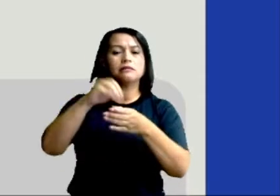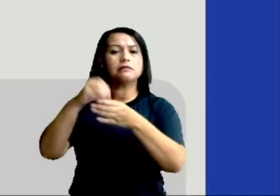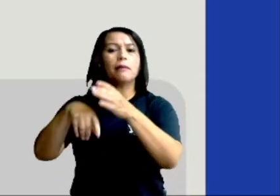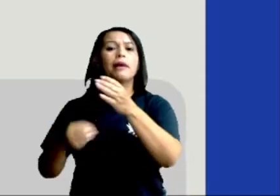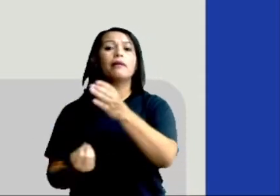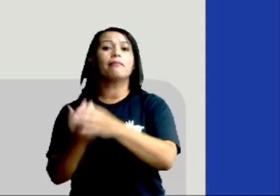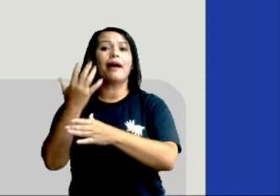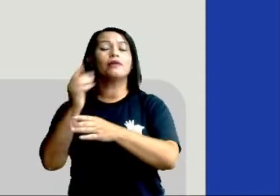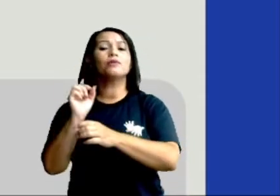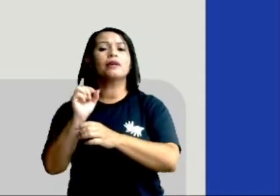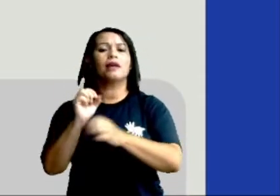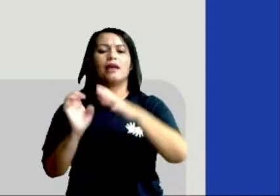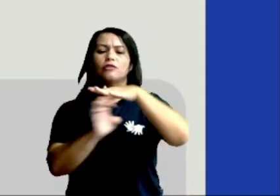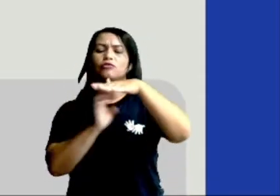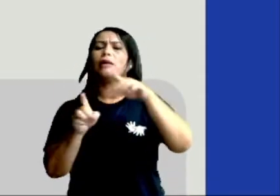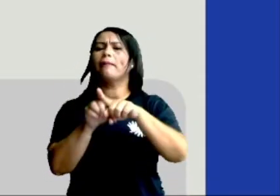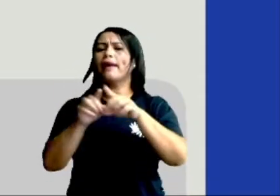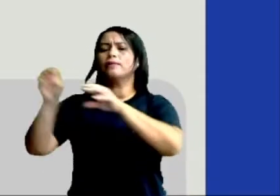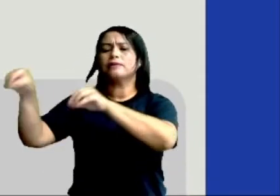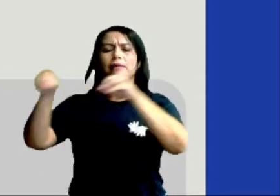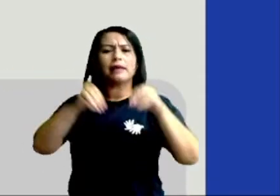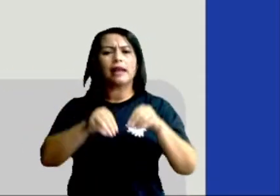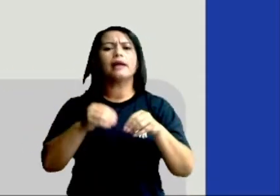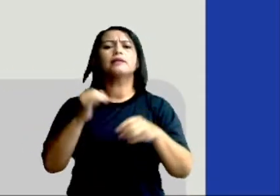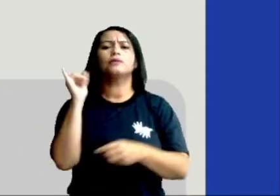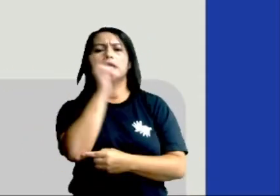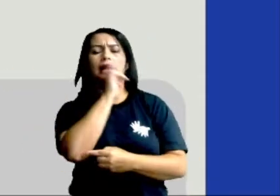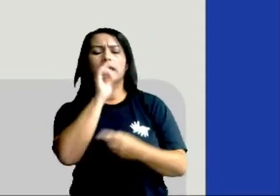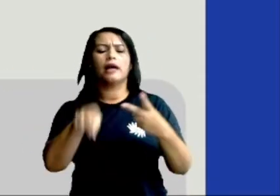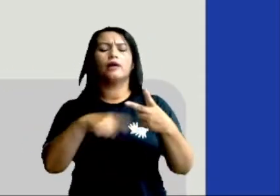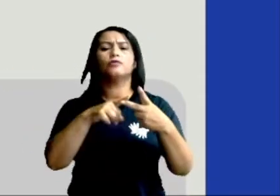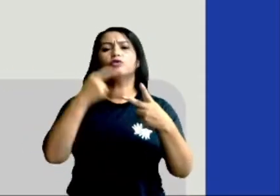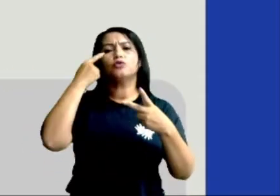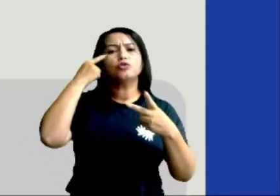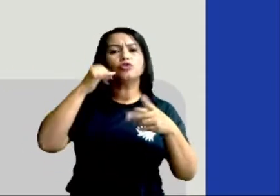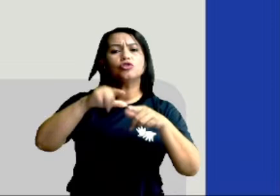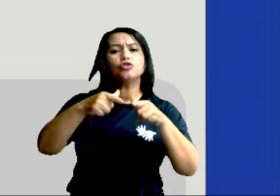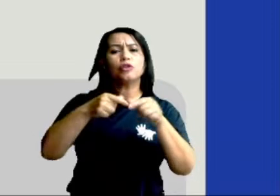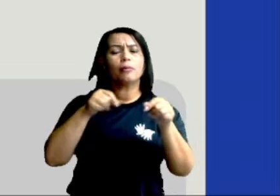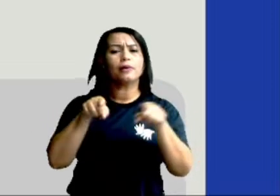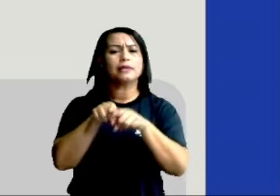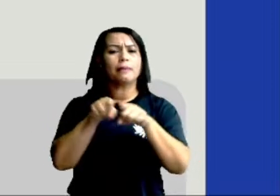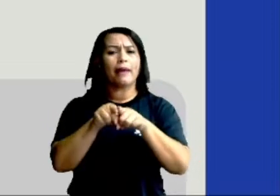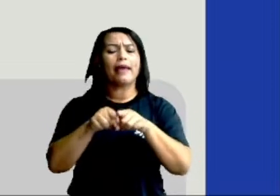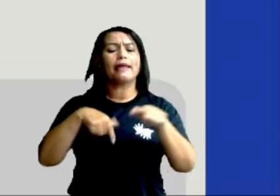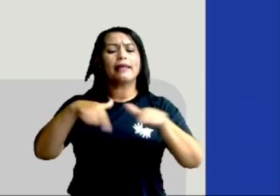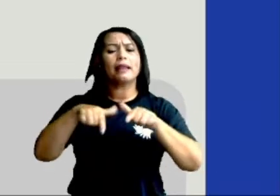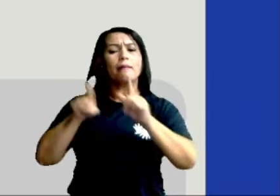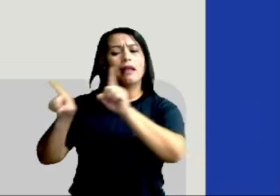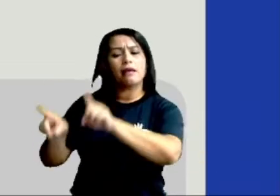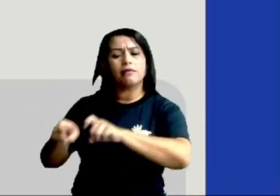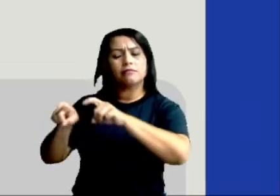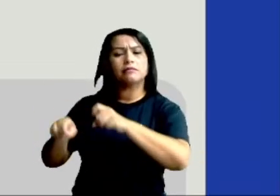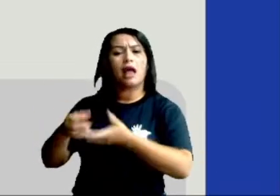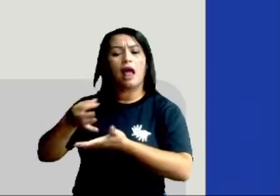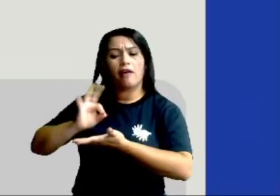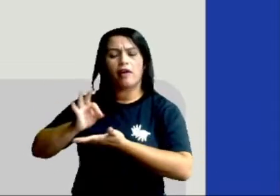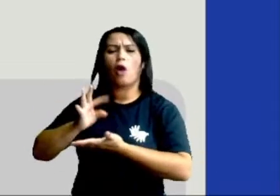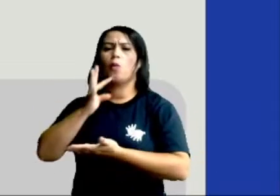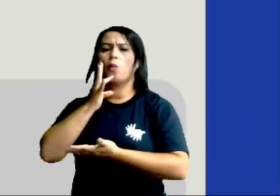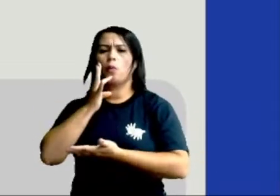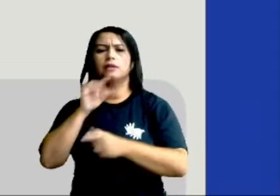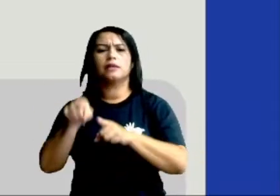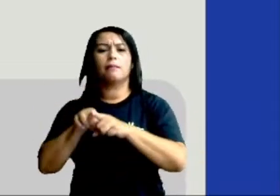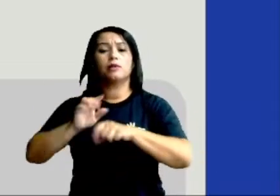imigrantes, italianos, japoneses, etc., que trabalhavam nas lavouras de café, tinham conhecimento sobre